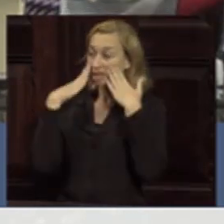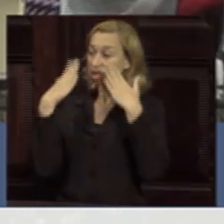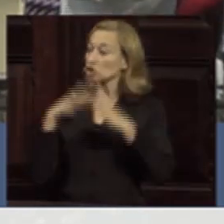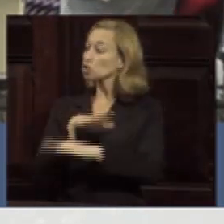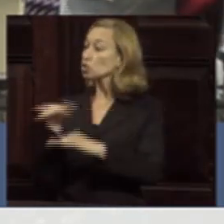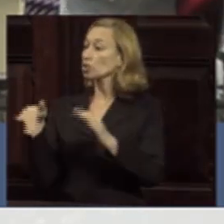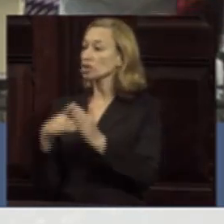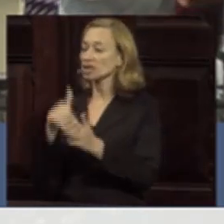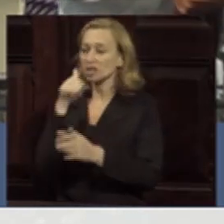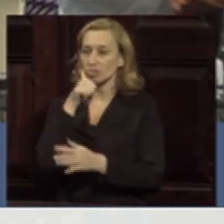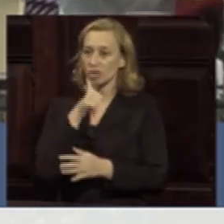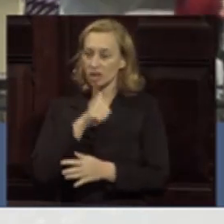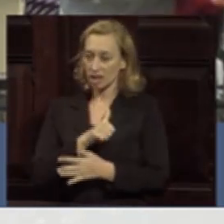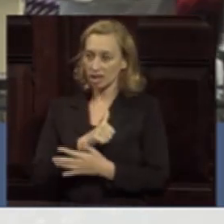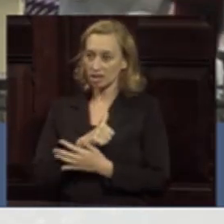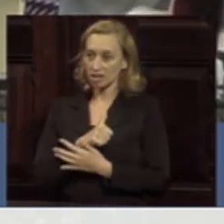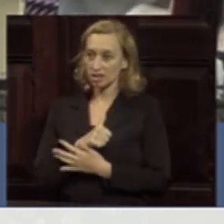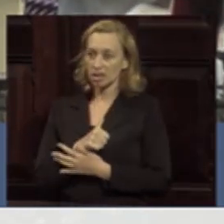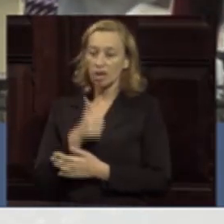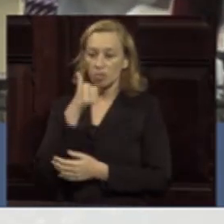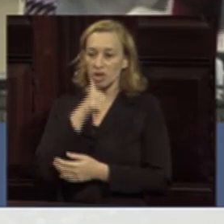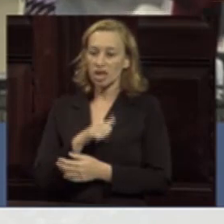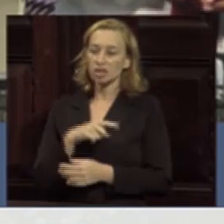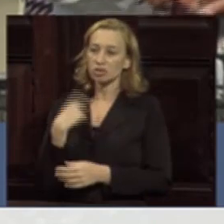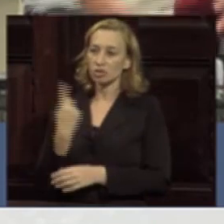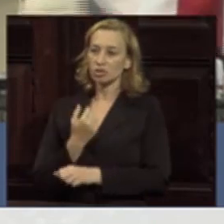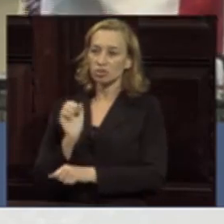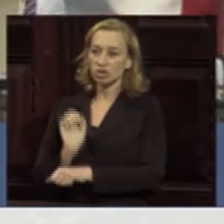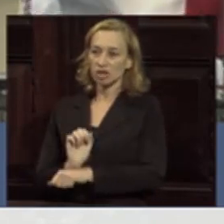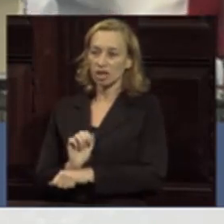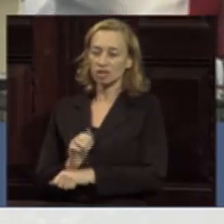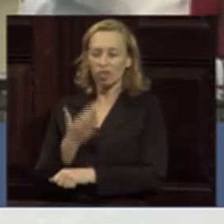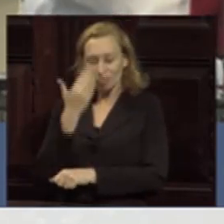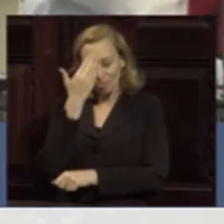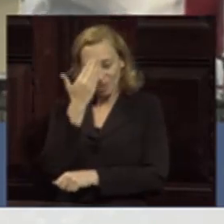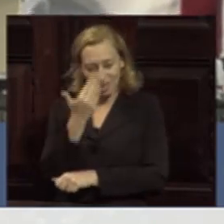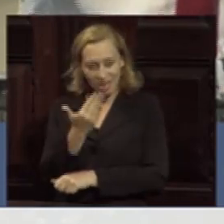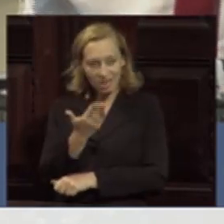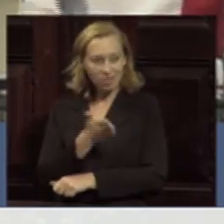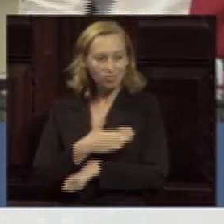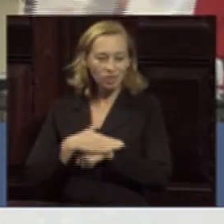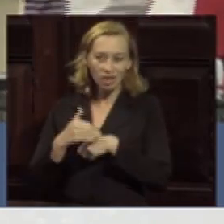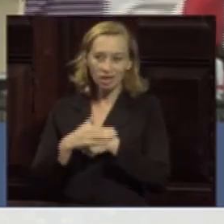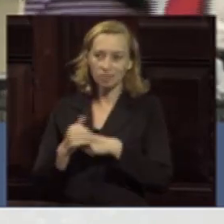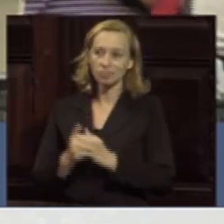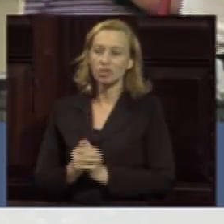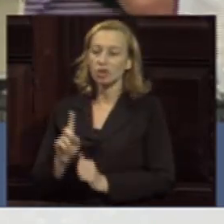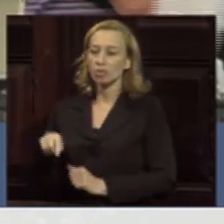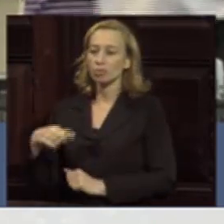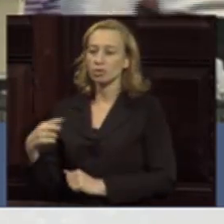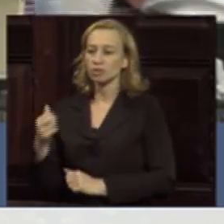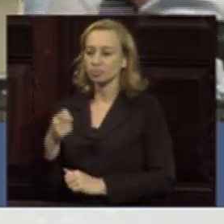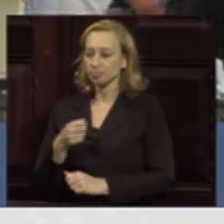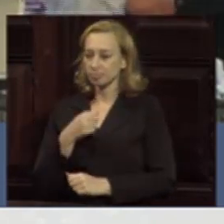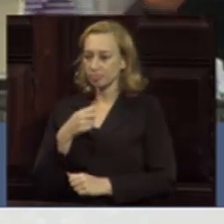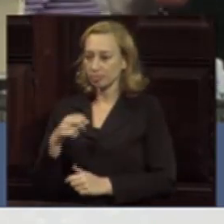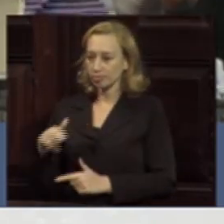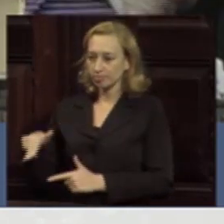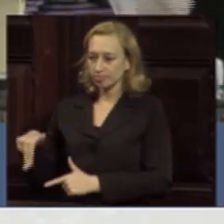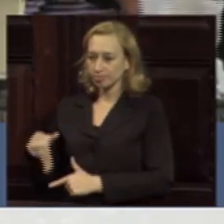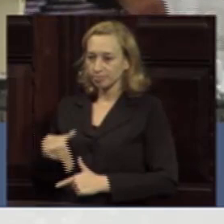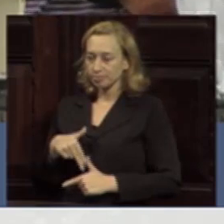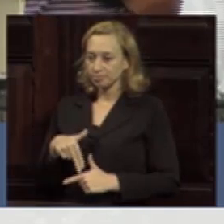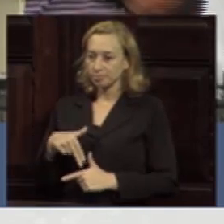mulheres, todas as mulheres do nosso Estado. Fico muito honrada. Muito obrigada pelo seu carinho. Próximo orador,